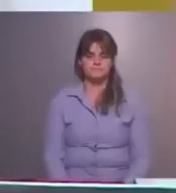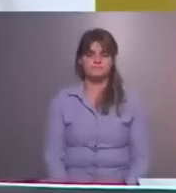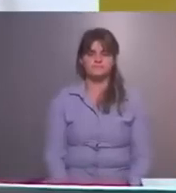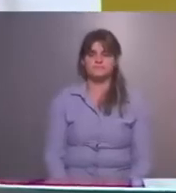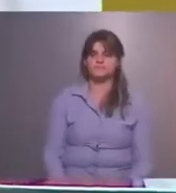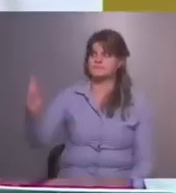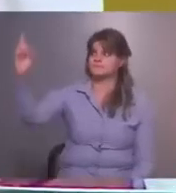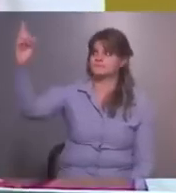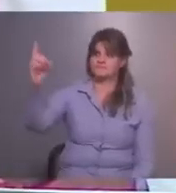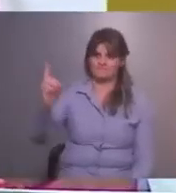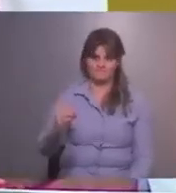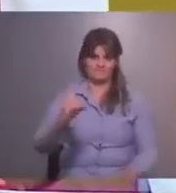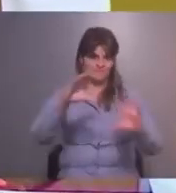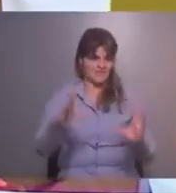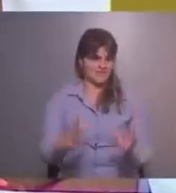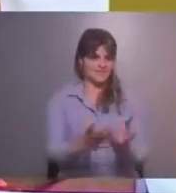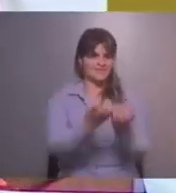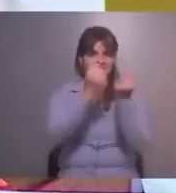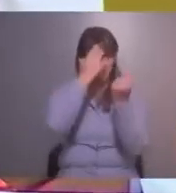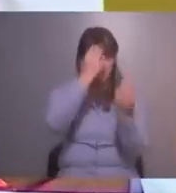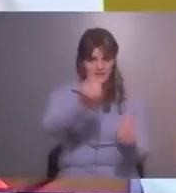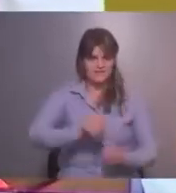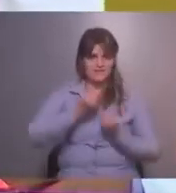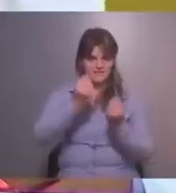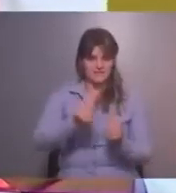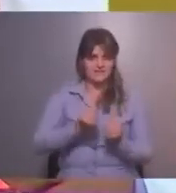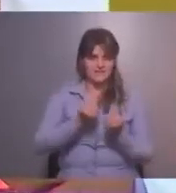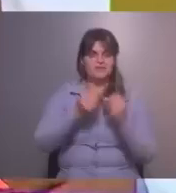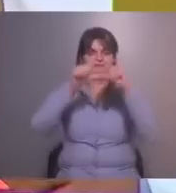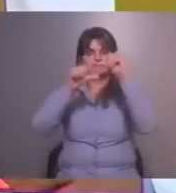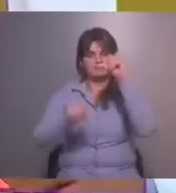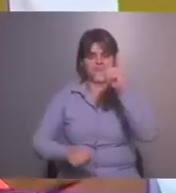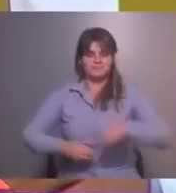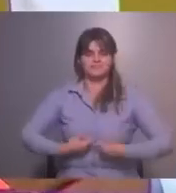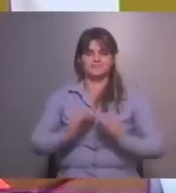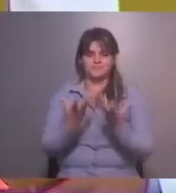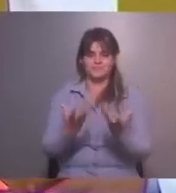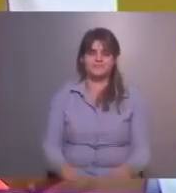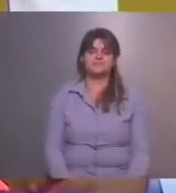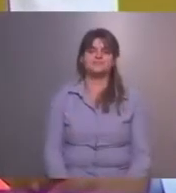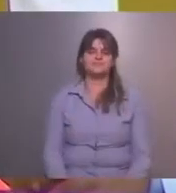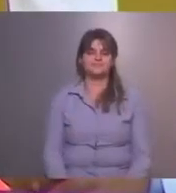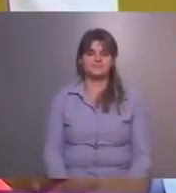Fiéis aos ensinamentos do Salvador, ousamos dizer: